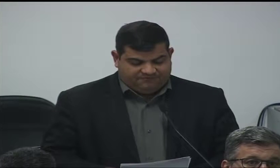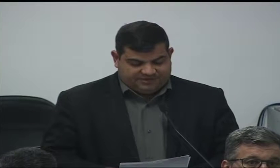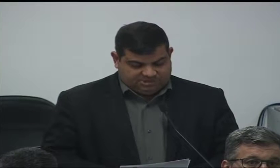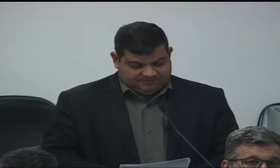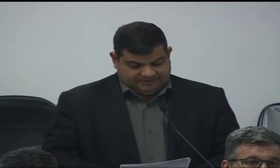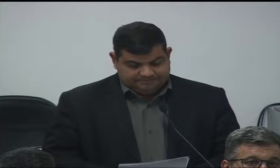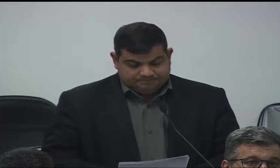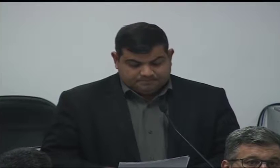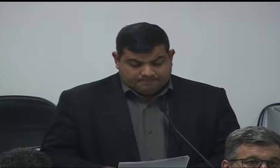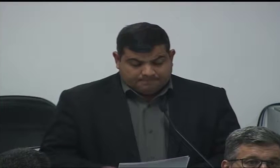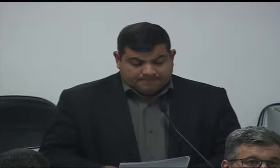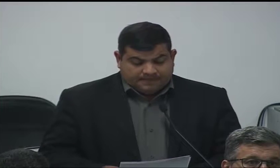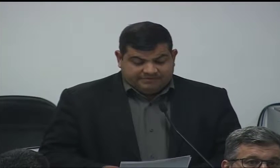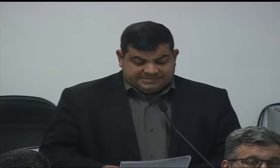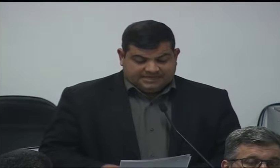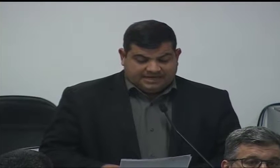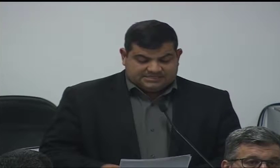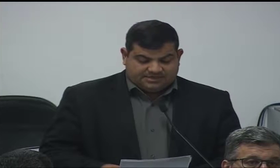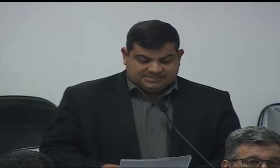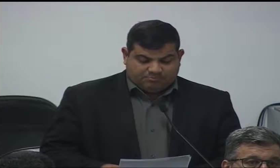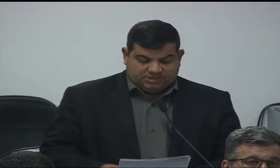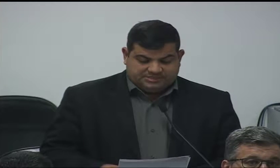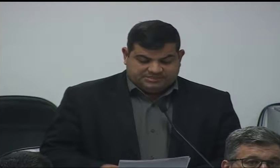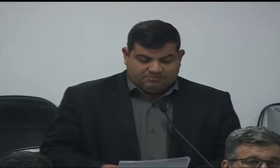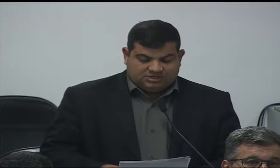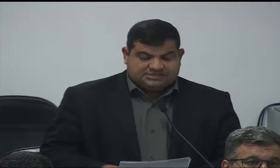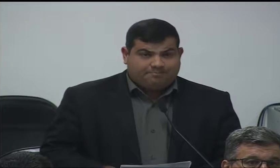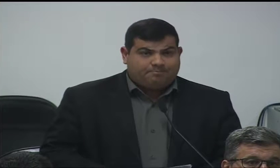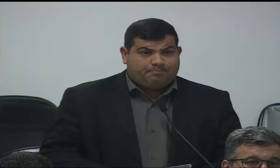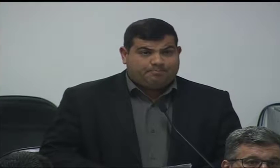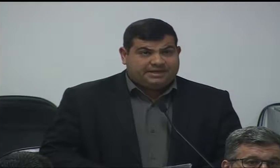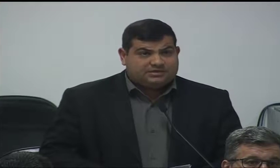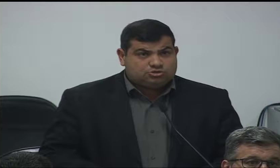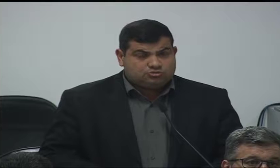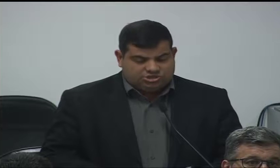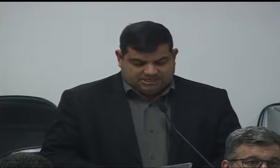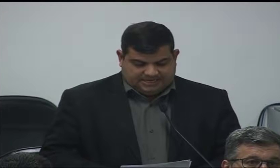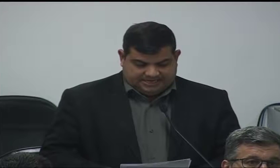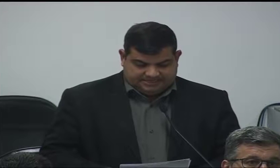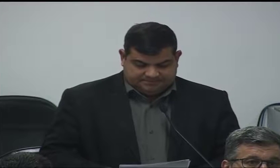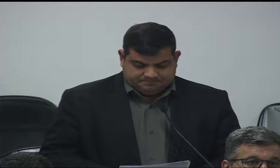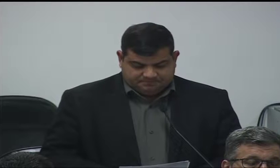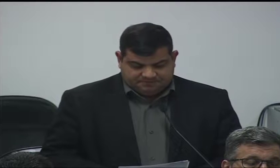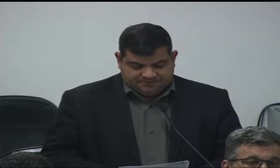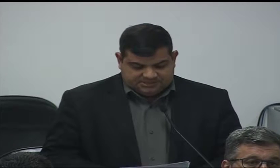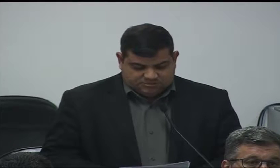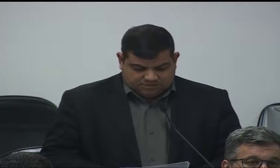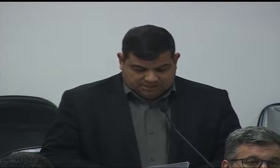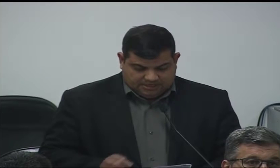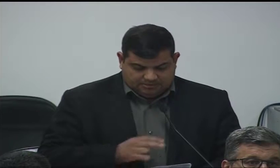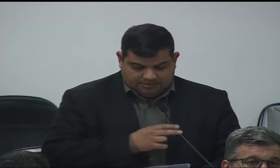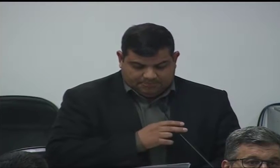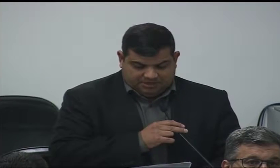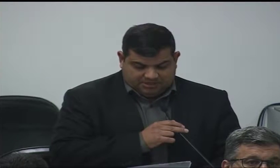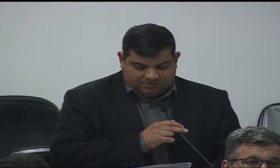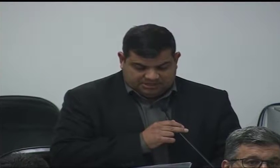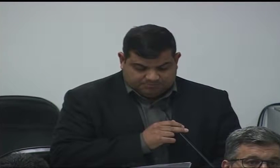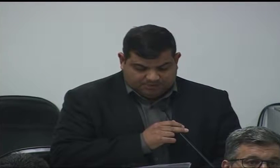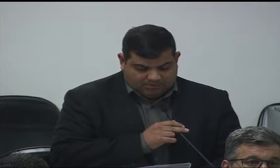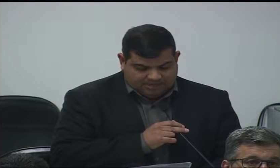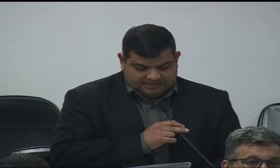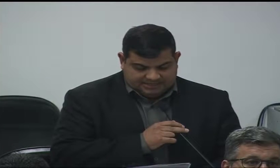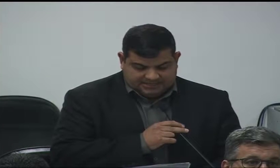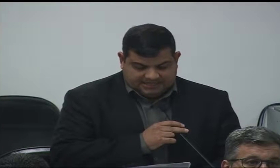seja efetiva. Nesse caso, a resposta se mostra prejudicada, visto que, dependendo